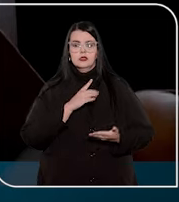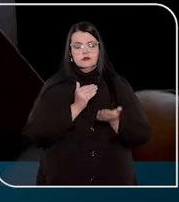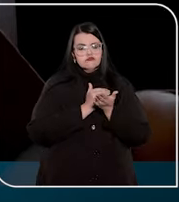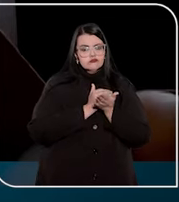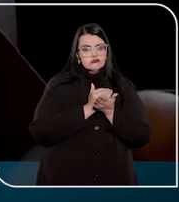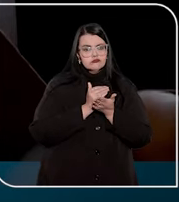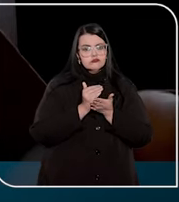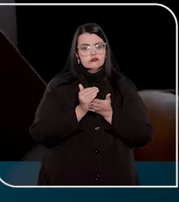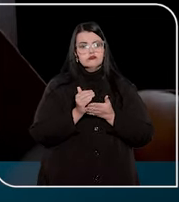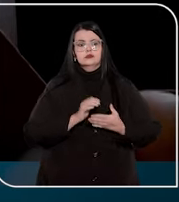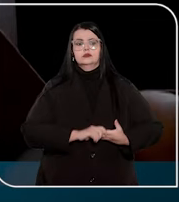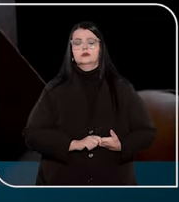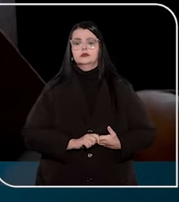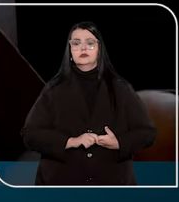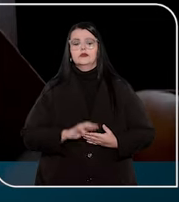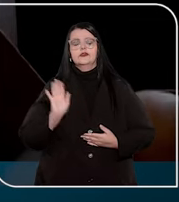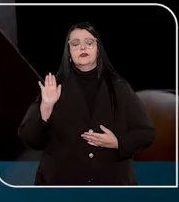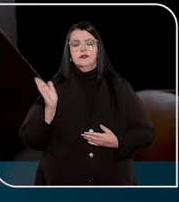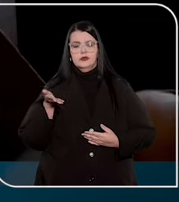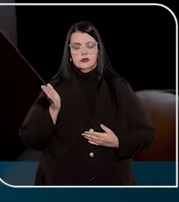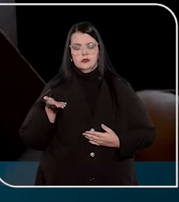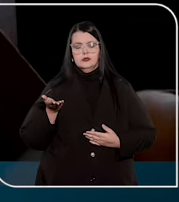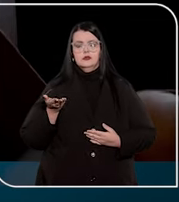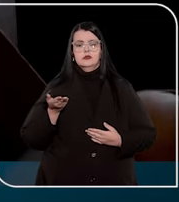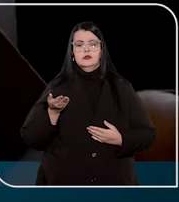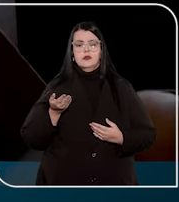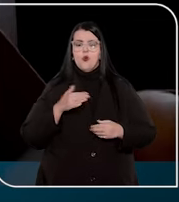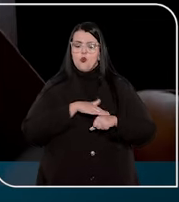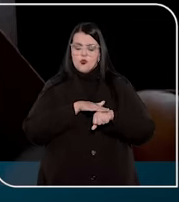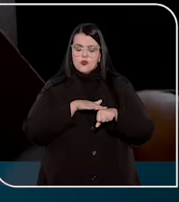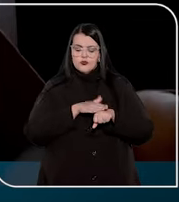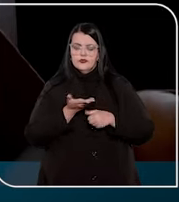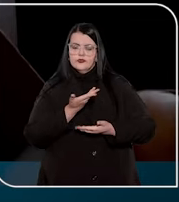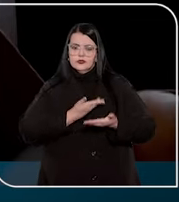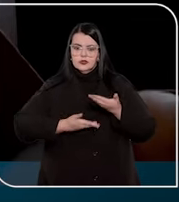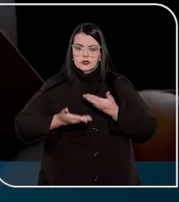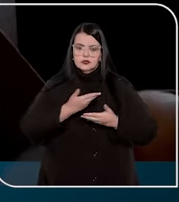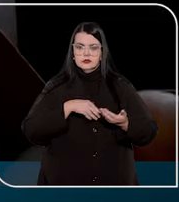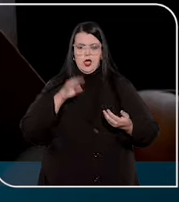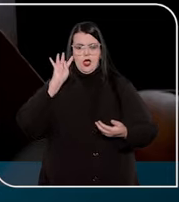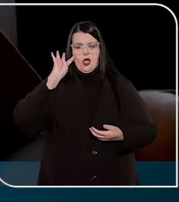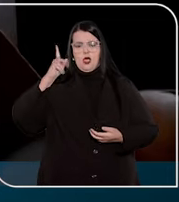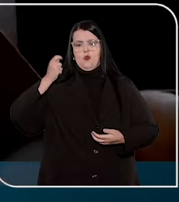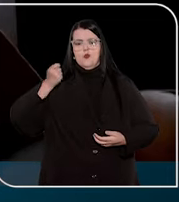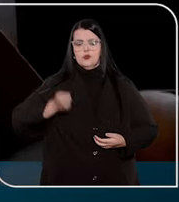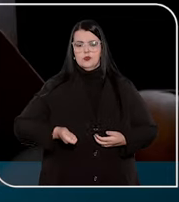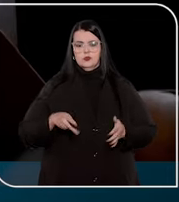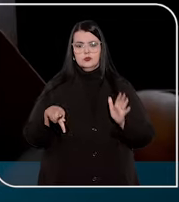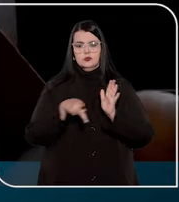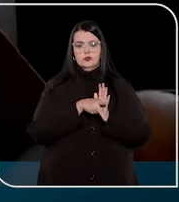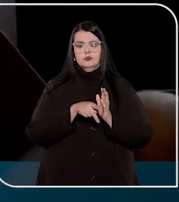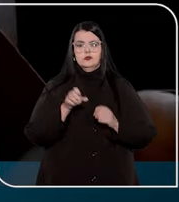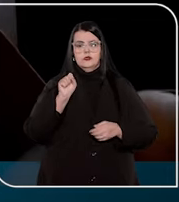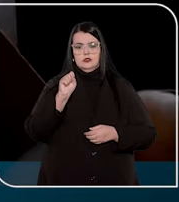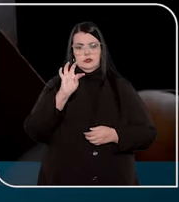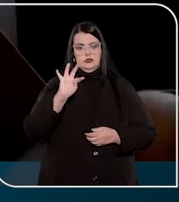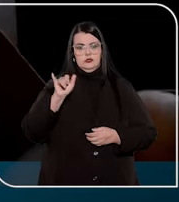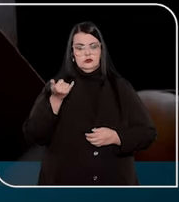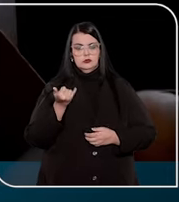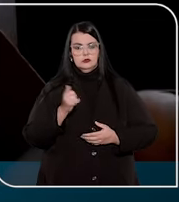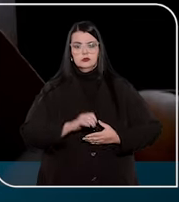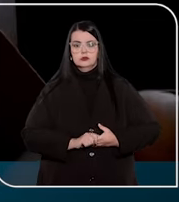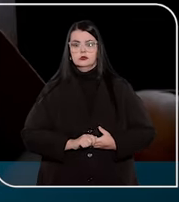que certamente nós ainda vamos conversar mais adiante, no caso dos acórdãos do Superior Tribunal de Justiça,